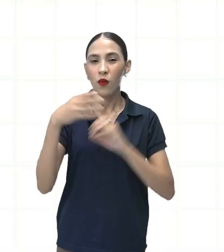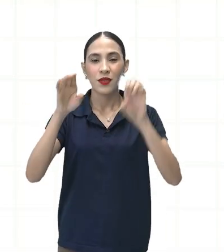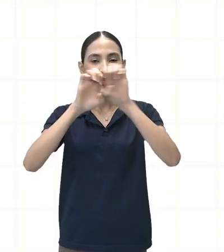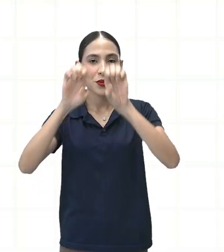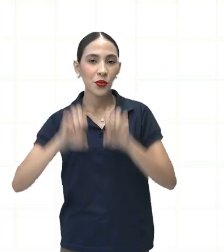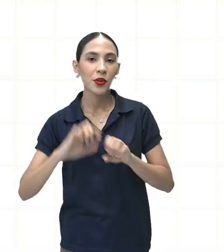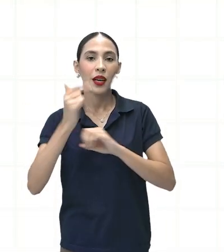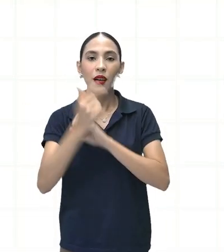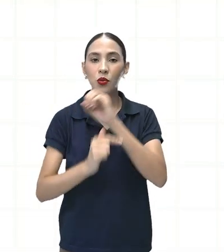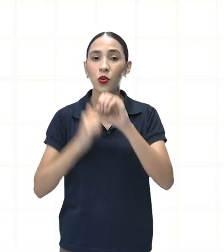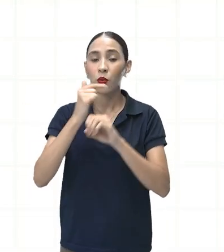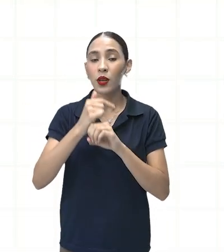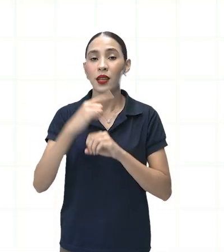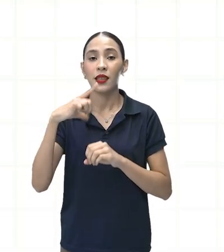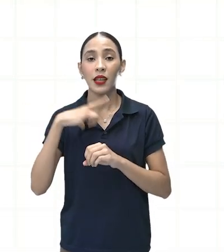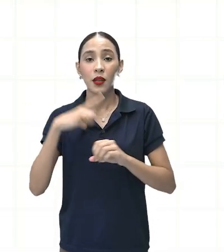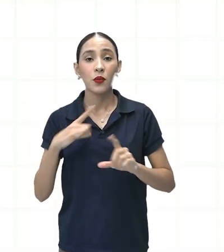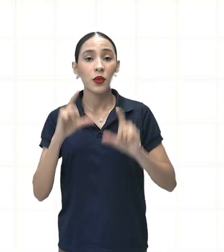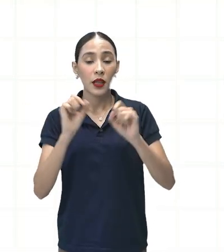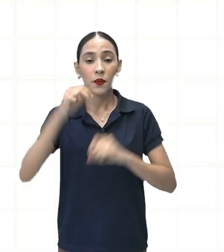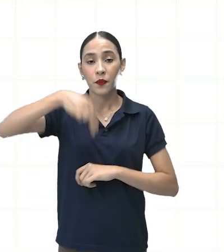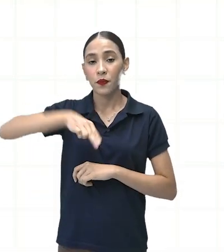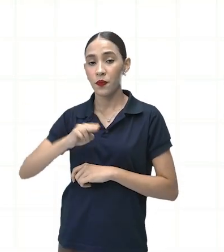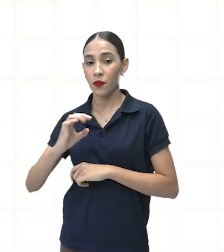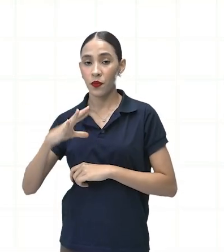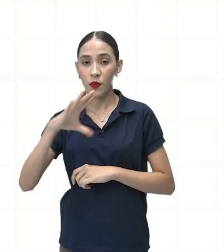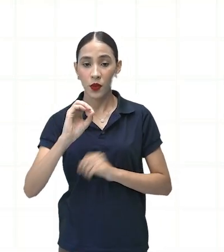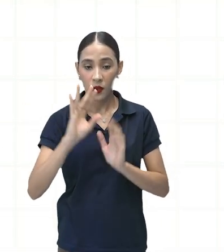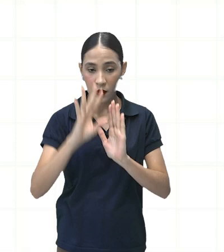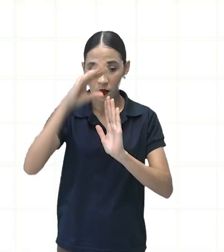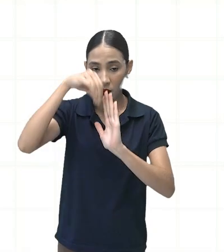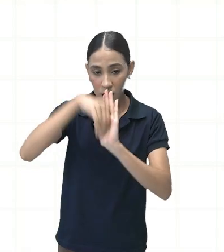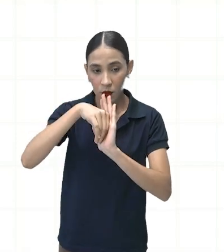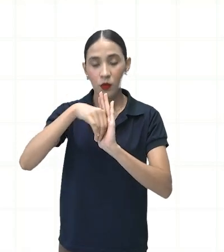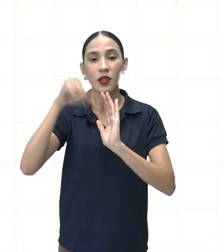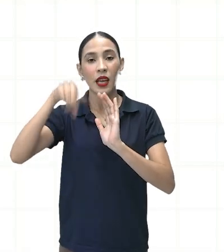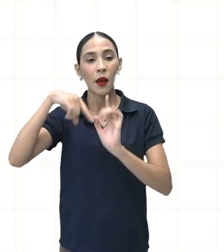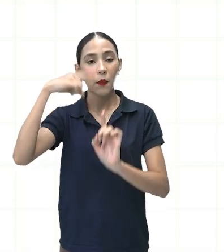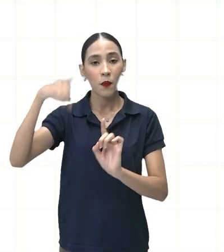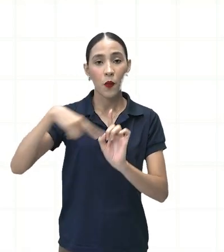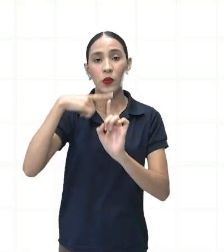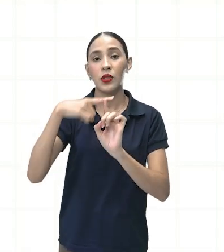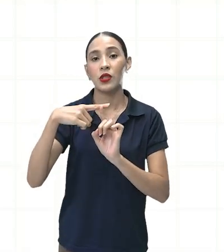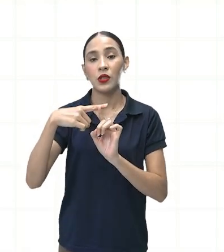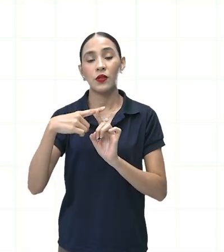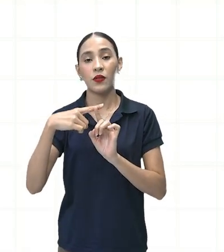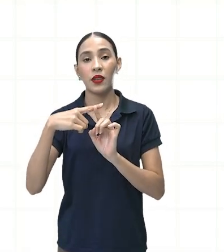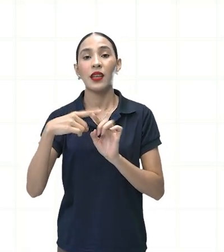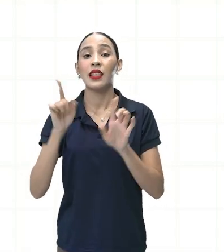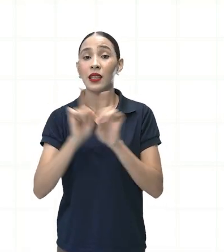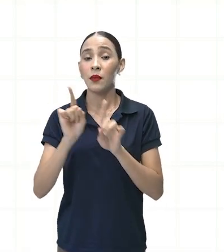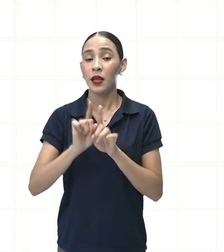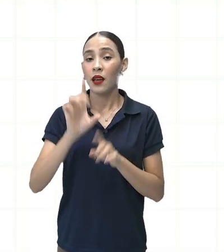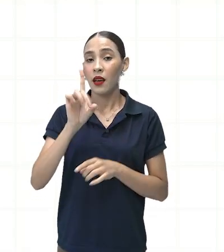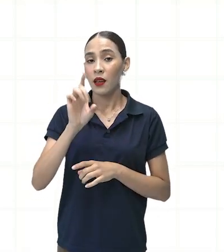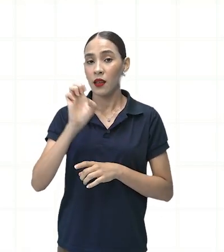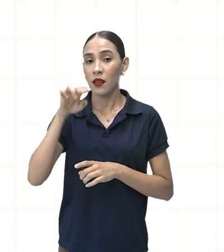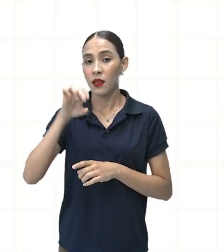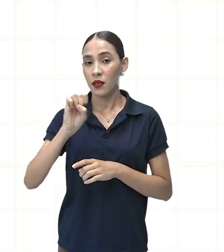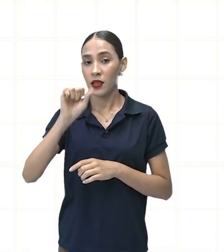estrutura atômica é composta, então, pelo núcleo, que é a carga positiva e densa, e